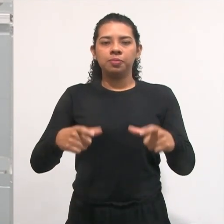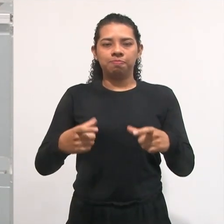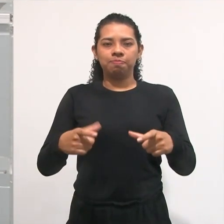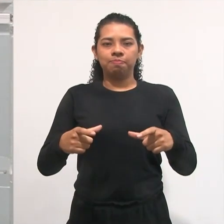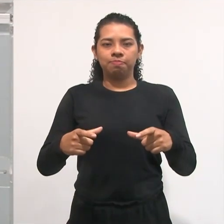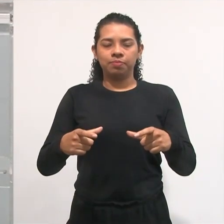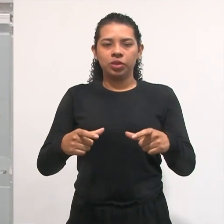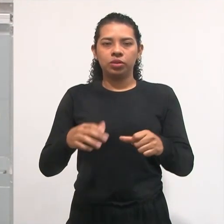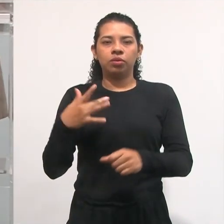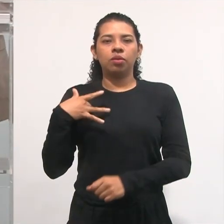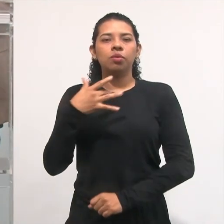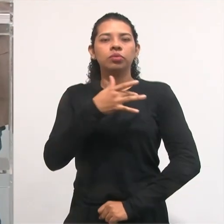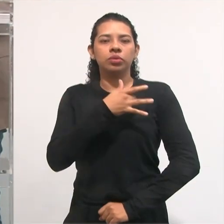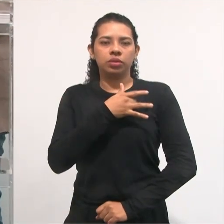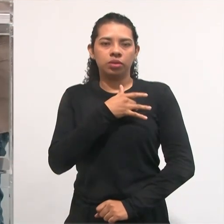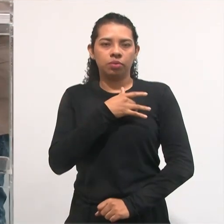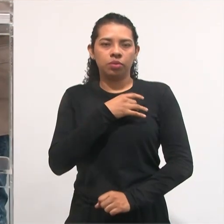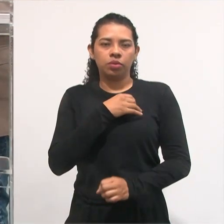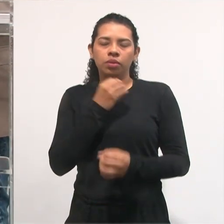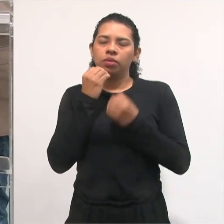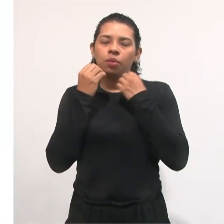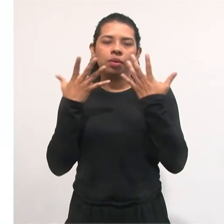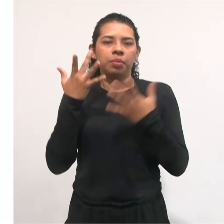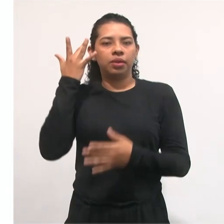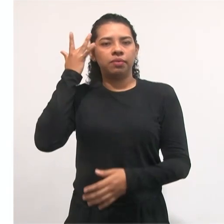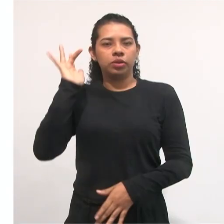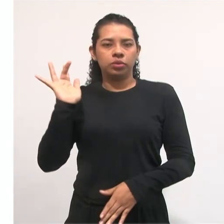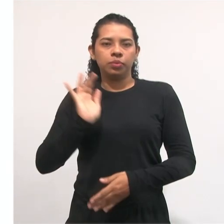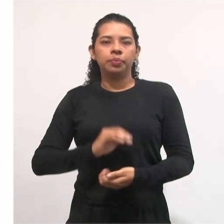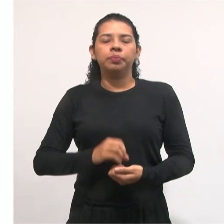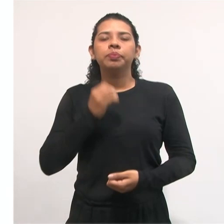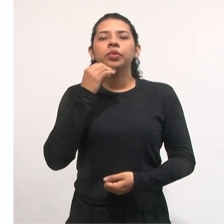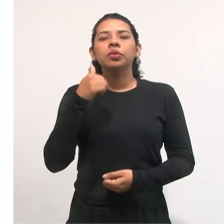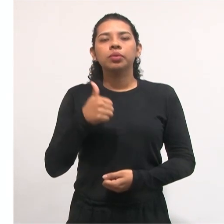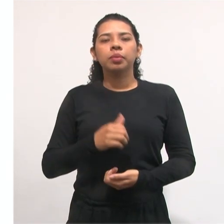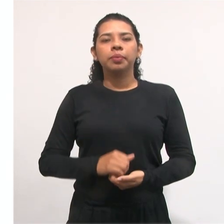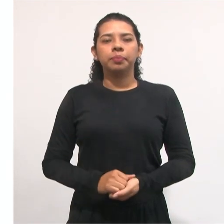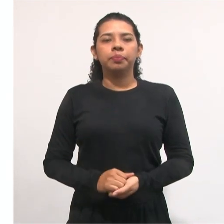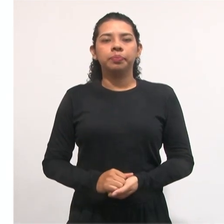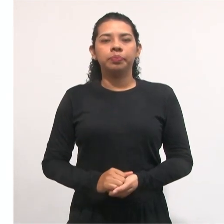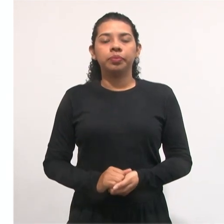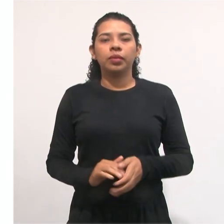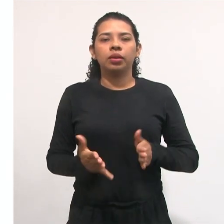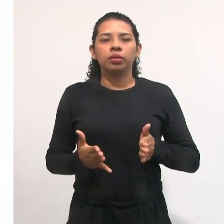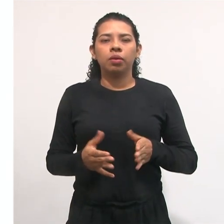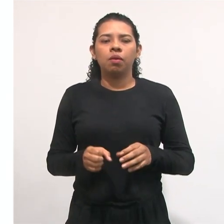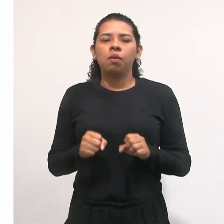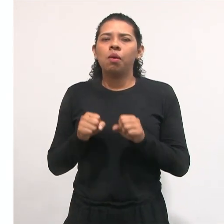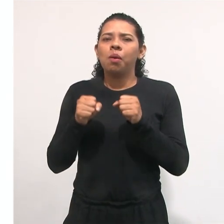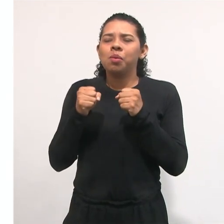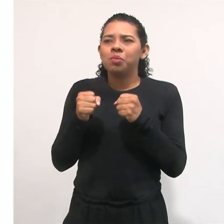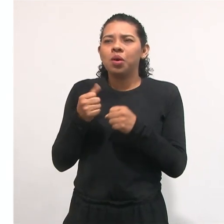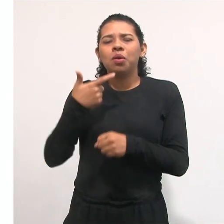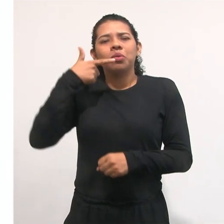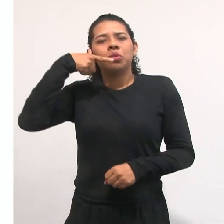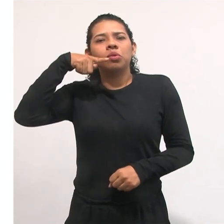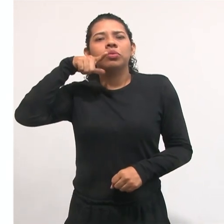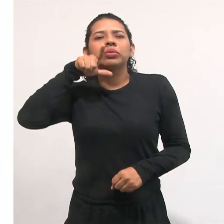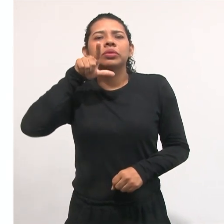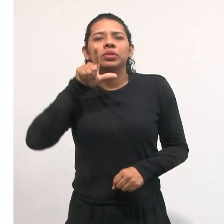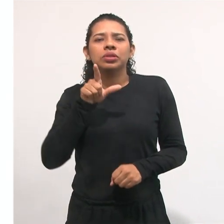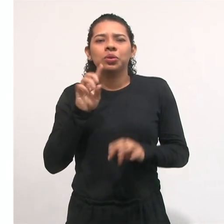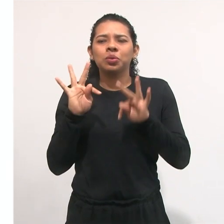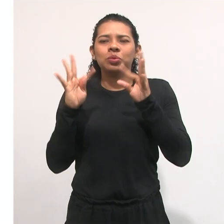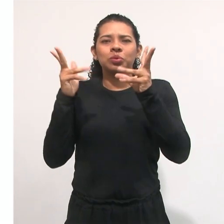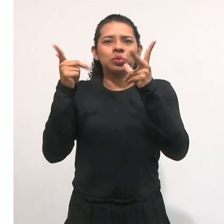pacientes desse posto de saúde, nesse exemplo que a gente está utilizando. Coleta de dados é muito tranquilo. Tá bom? É possível